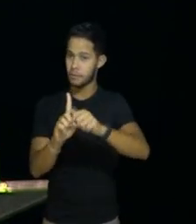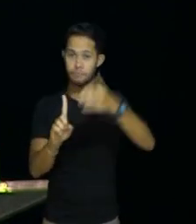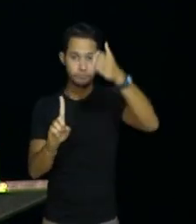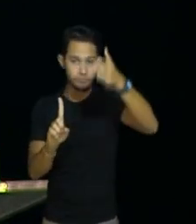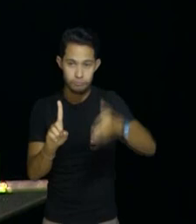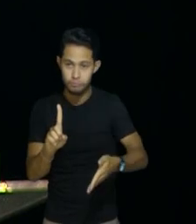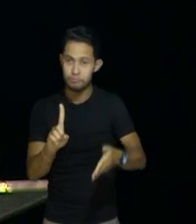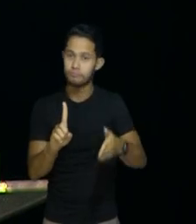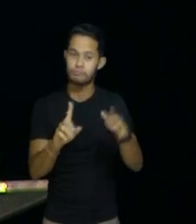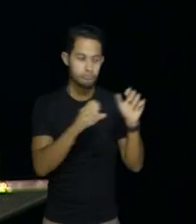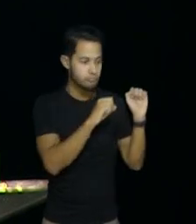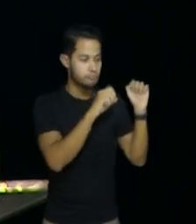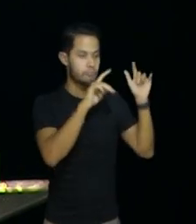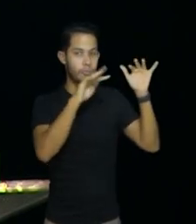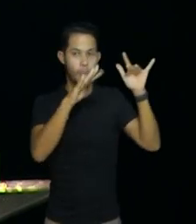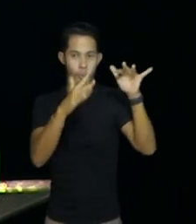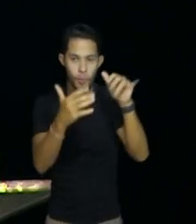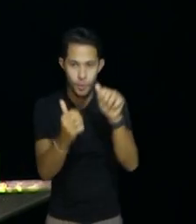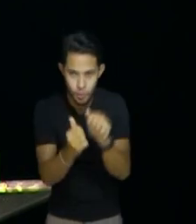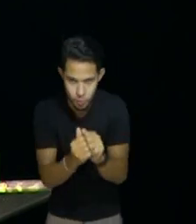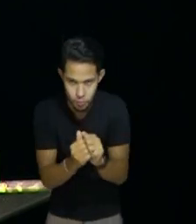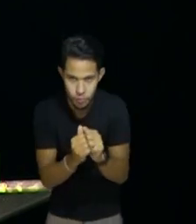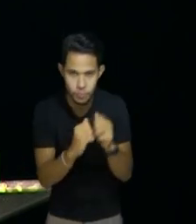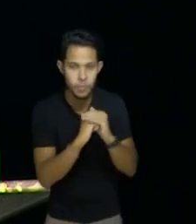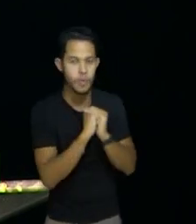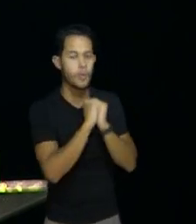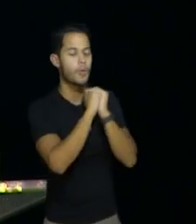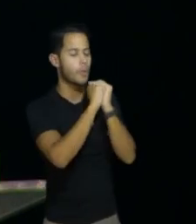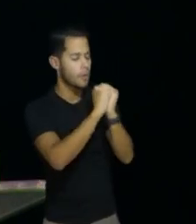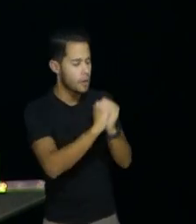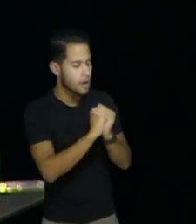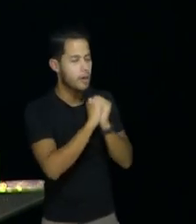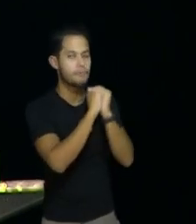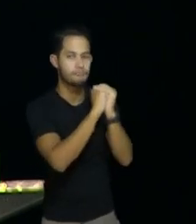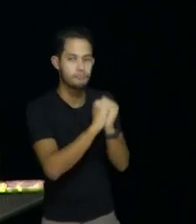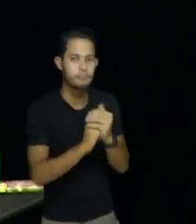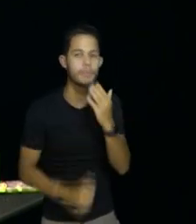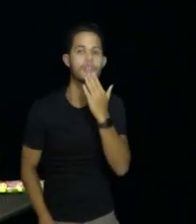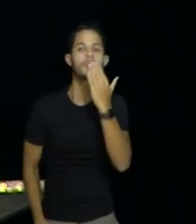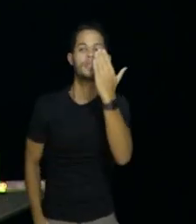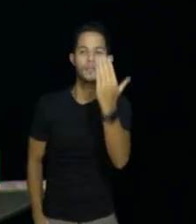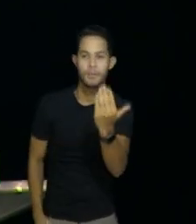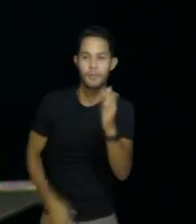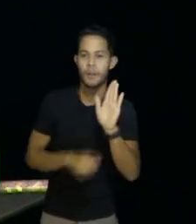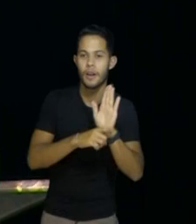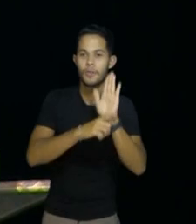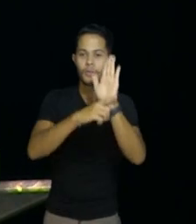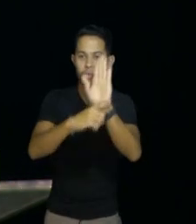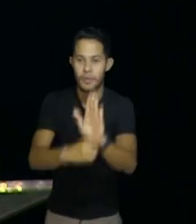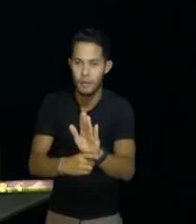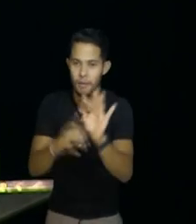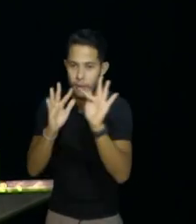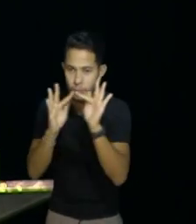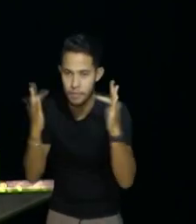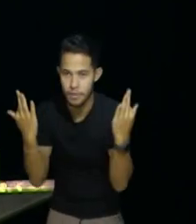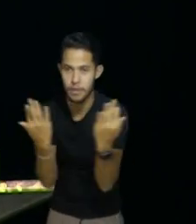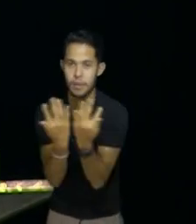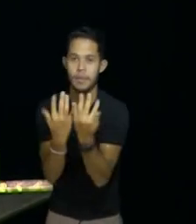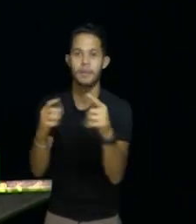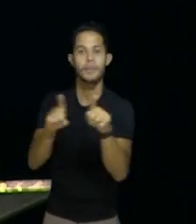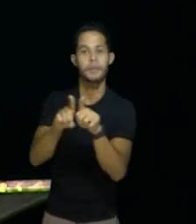pela cidade, orar pelas famílias da cidade, pelas autoridades